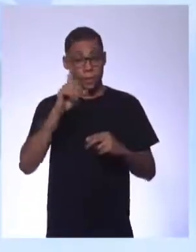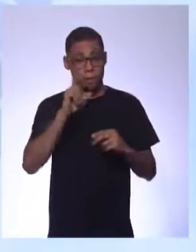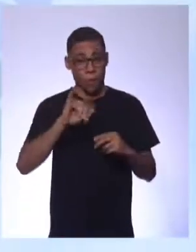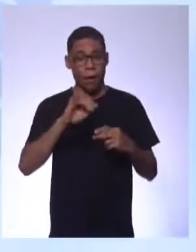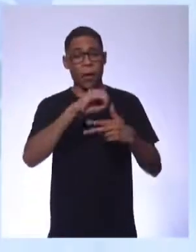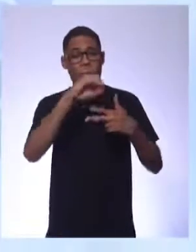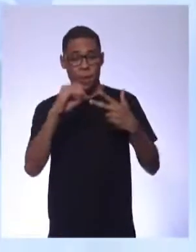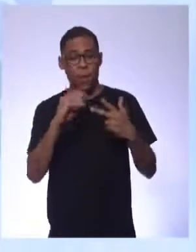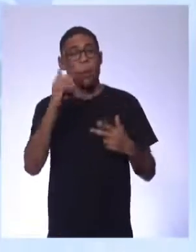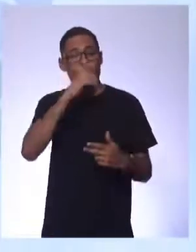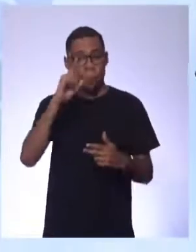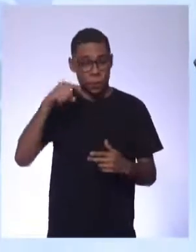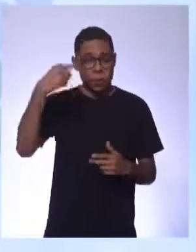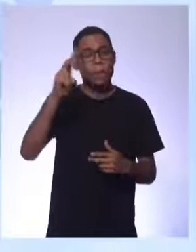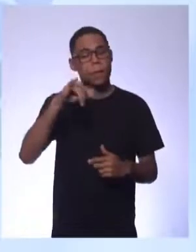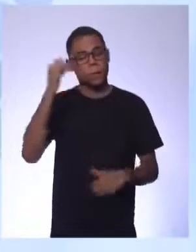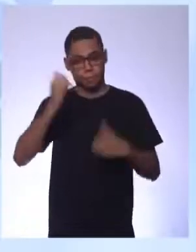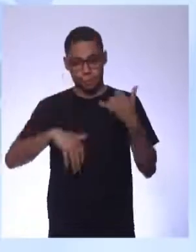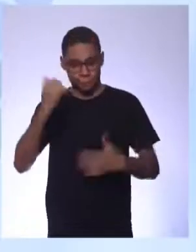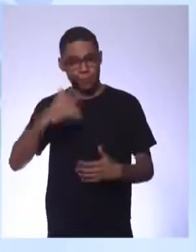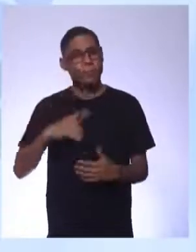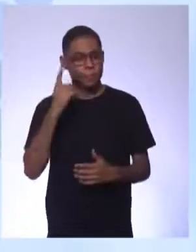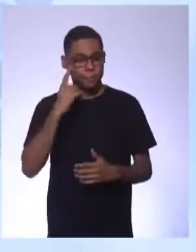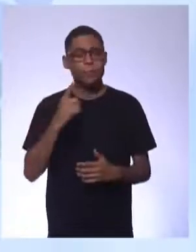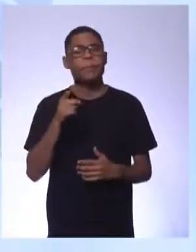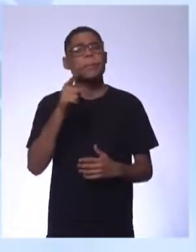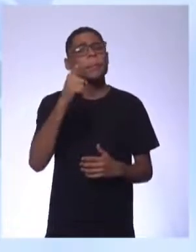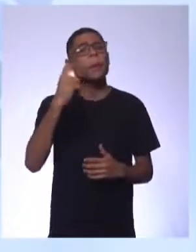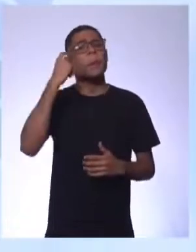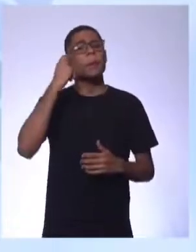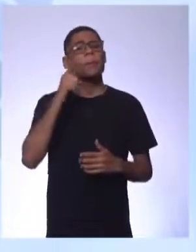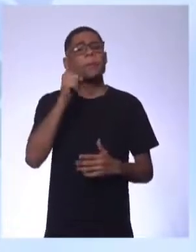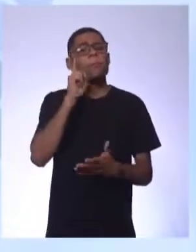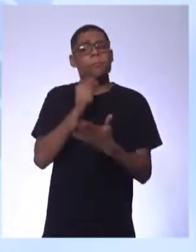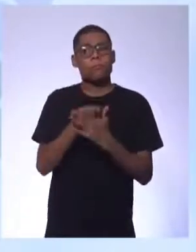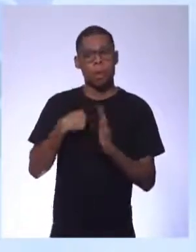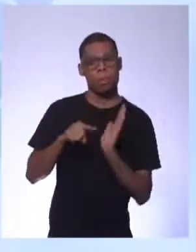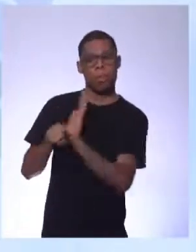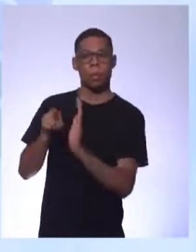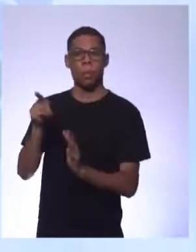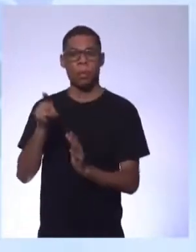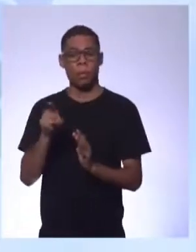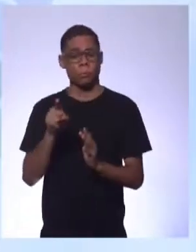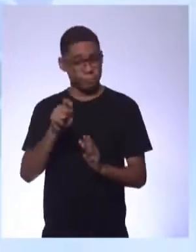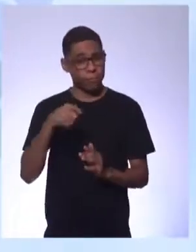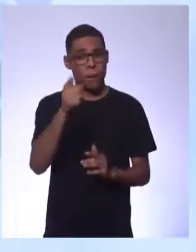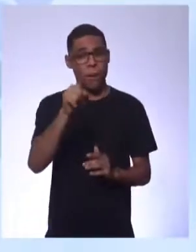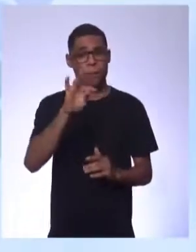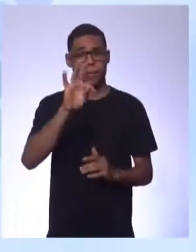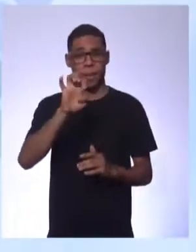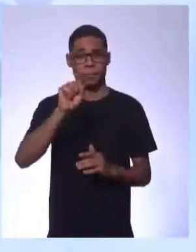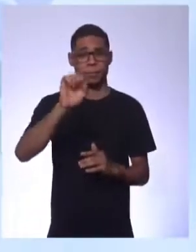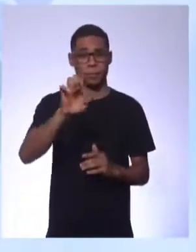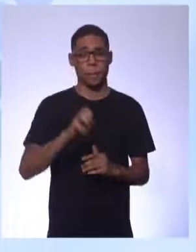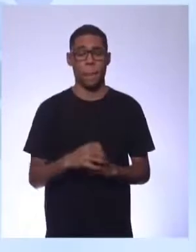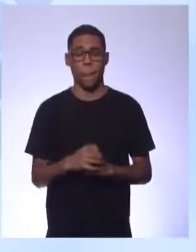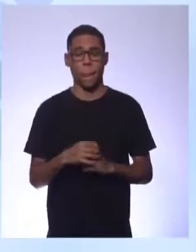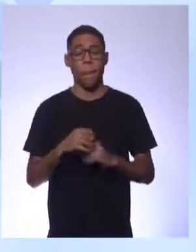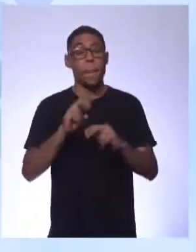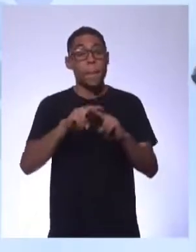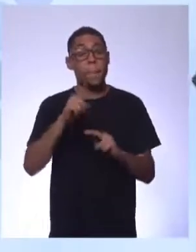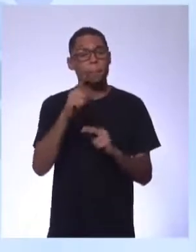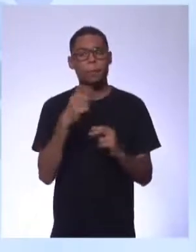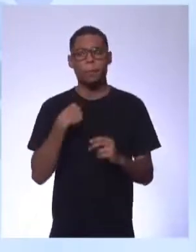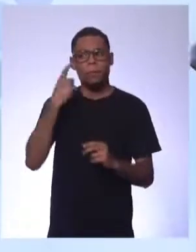né? E nos domingos de Enem aí ao longo da vida. Ou seja, o seu posicionamento, que é a sua tese. Aí vem o quê? A defesa